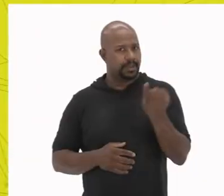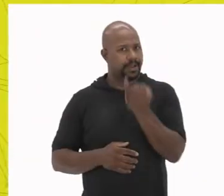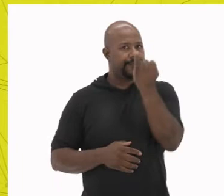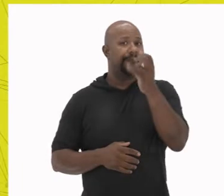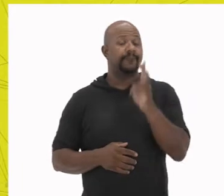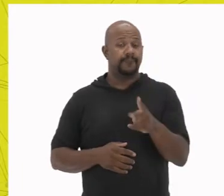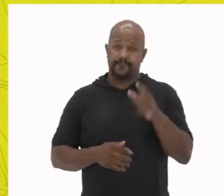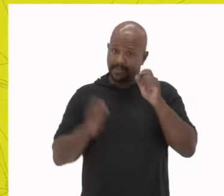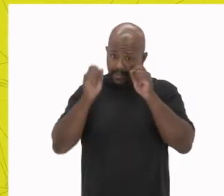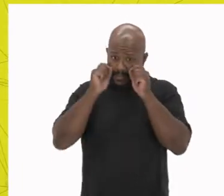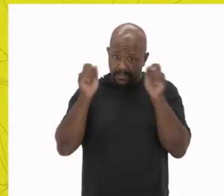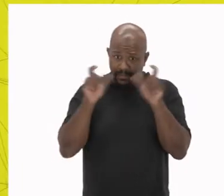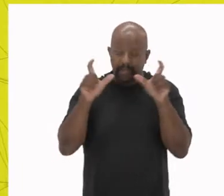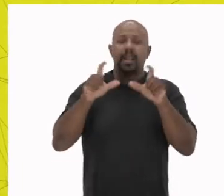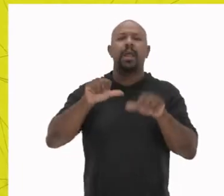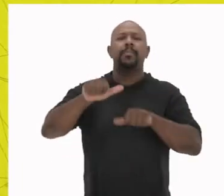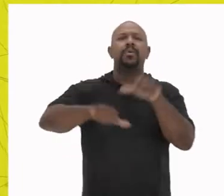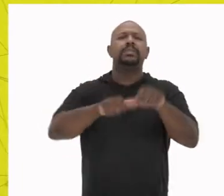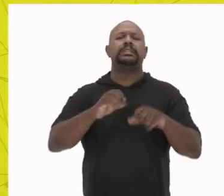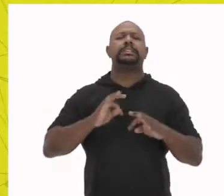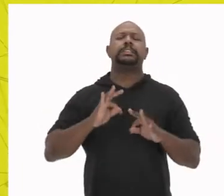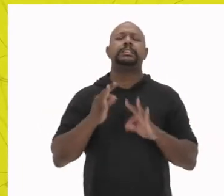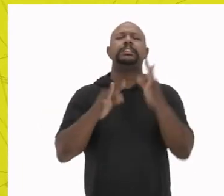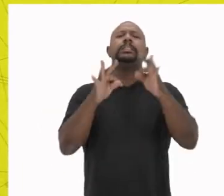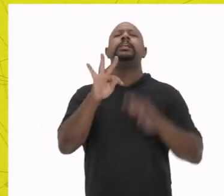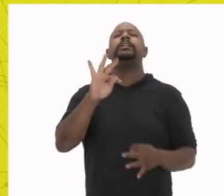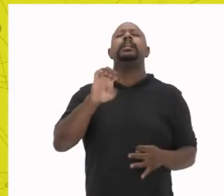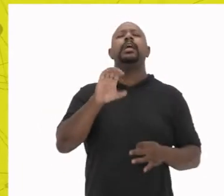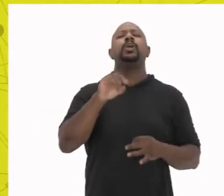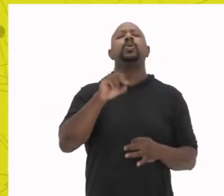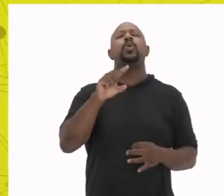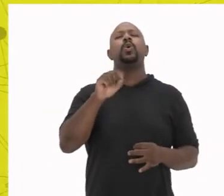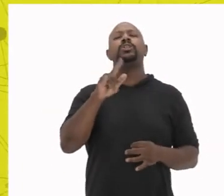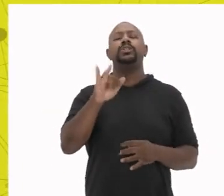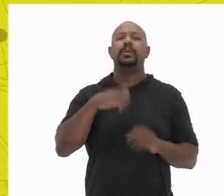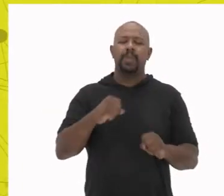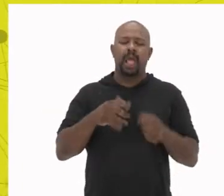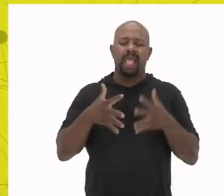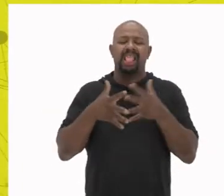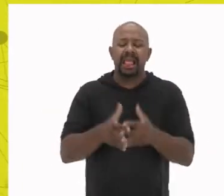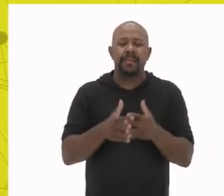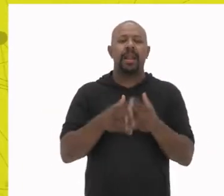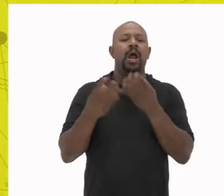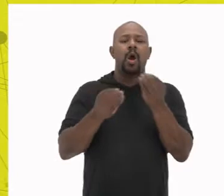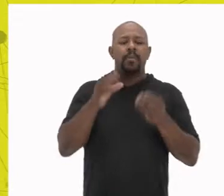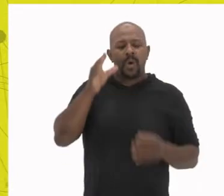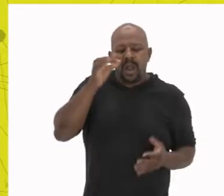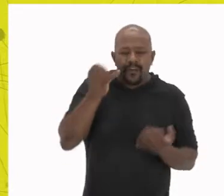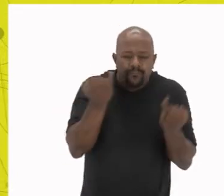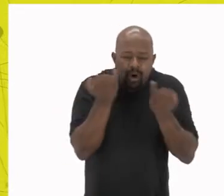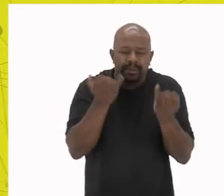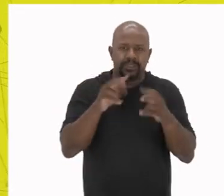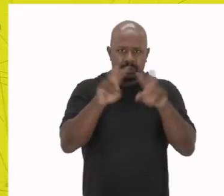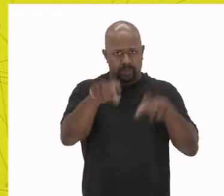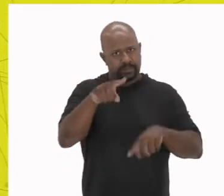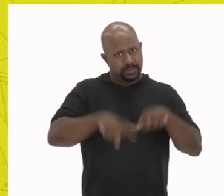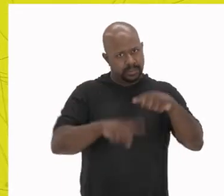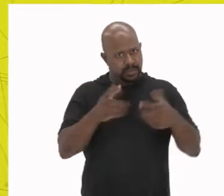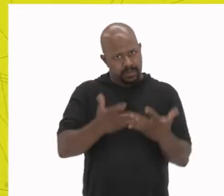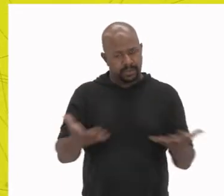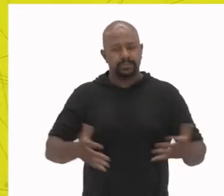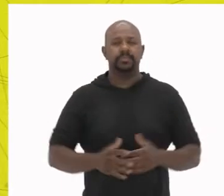Uma dica importante: sempre esteja atento às mudanças de tecnologia que podem dificultar o acesso à informação sobre seu